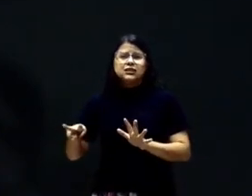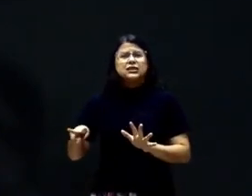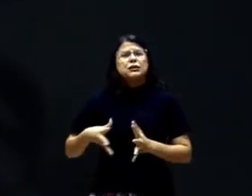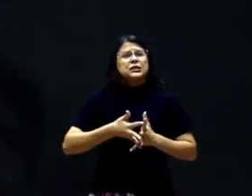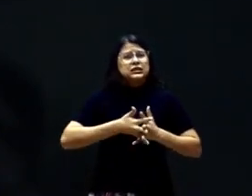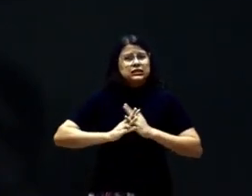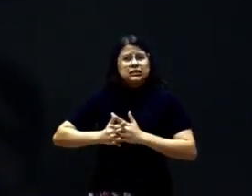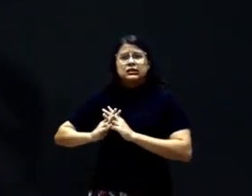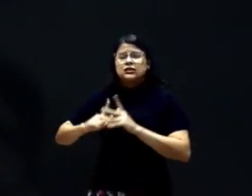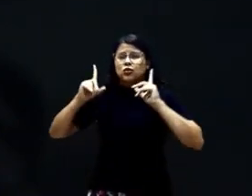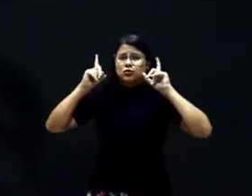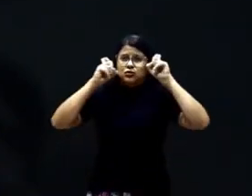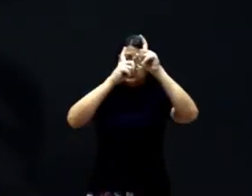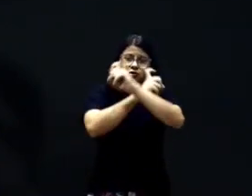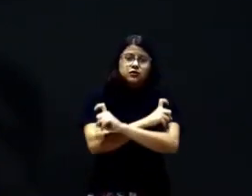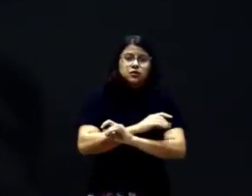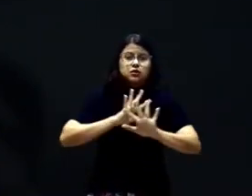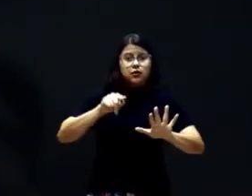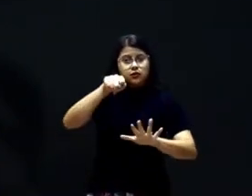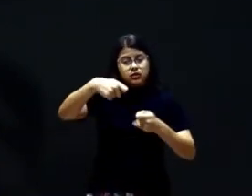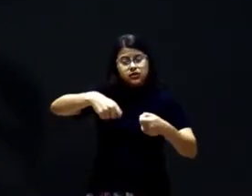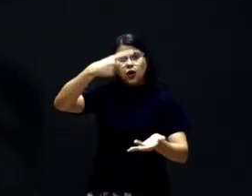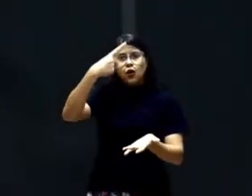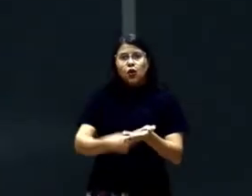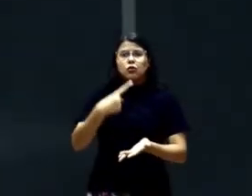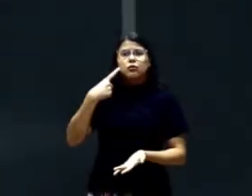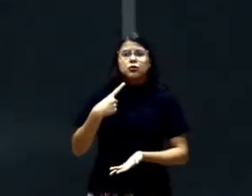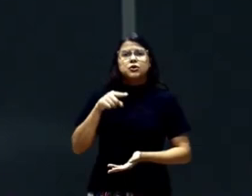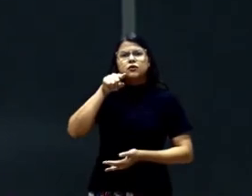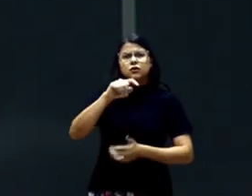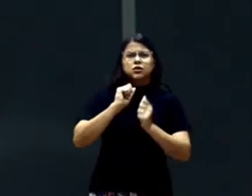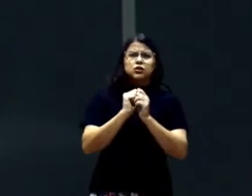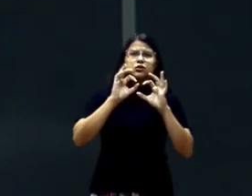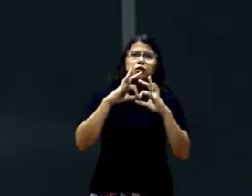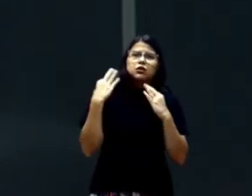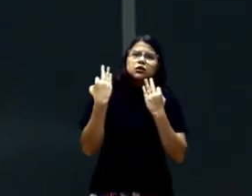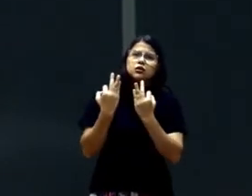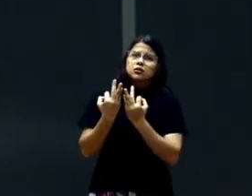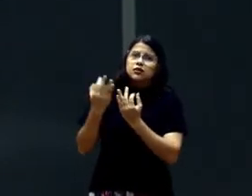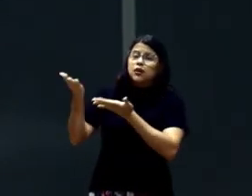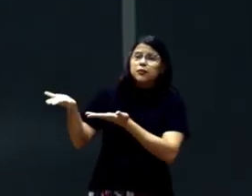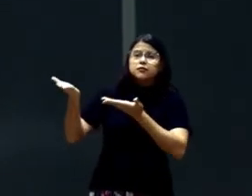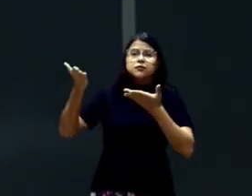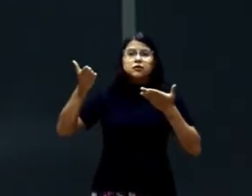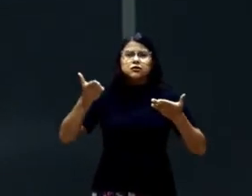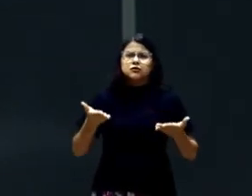Não abra mão disso. Venha com a sua família. Venha buscar ao